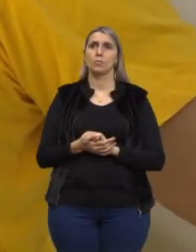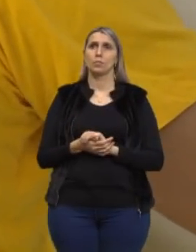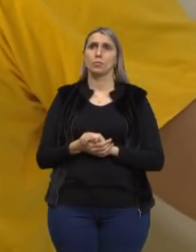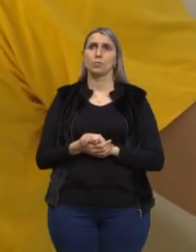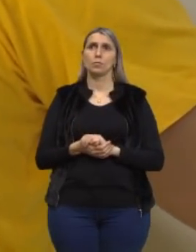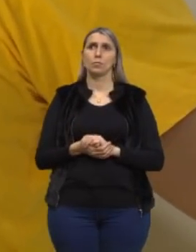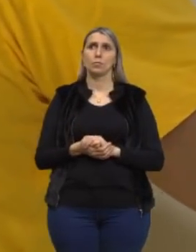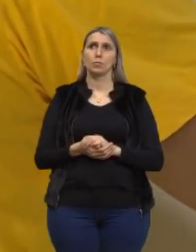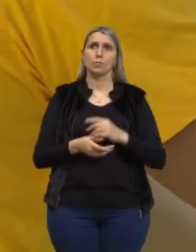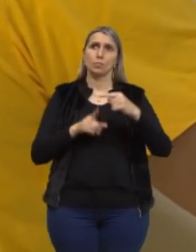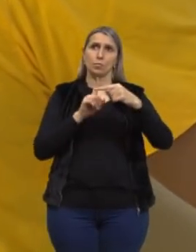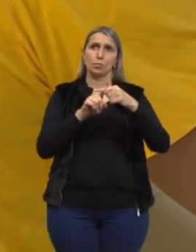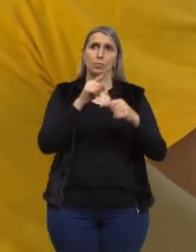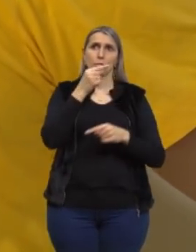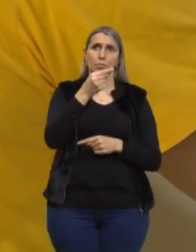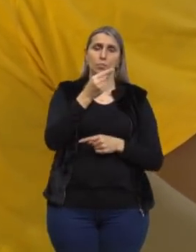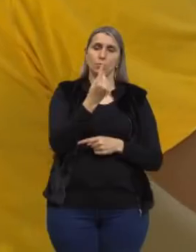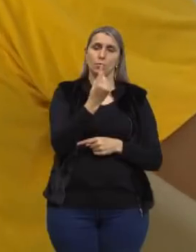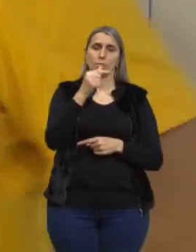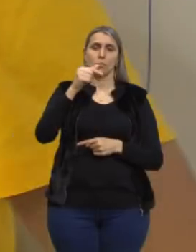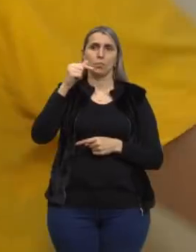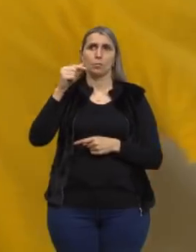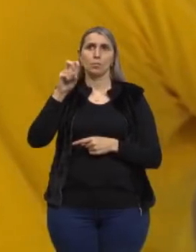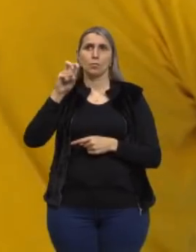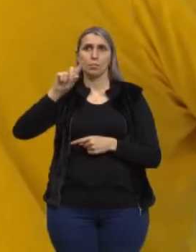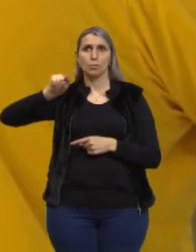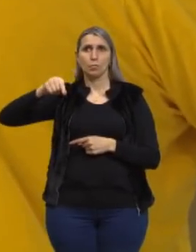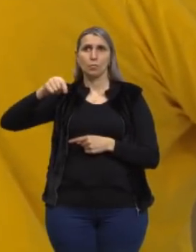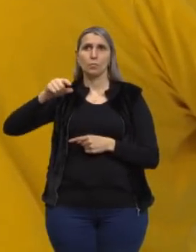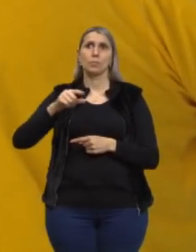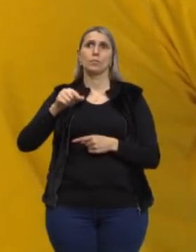mas 177,5